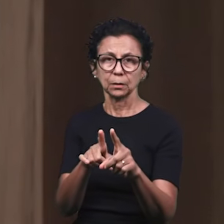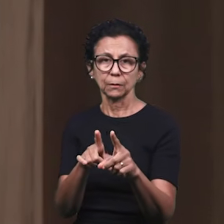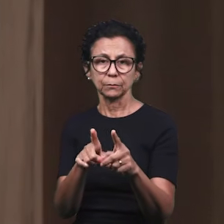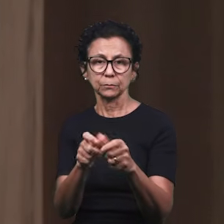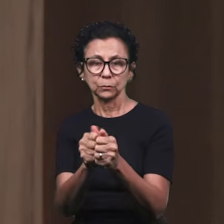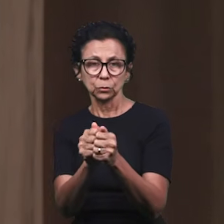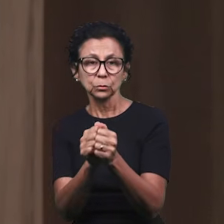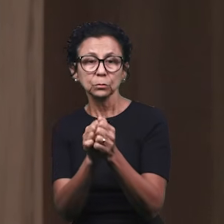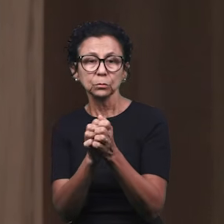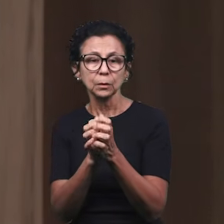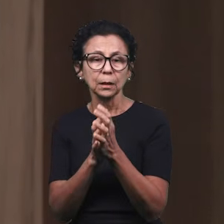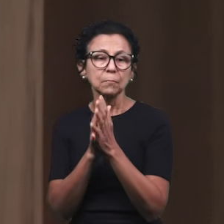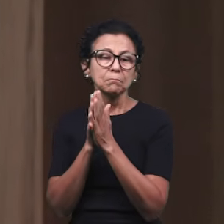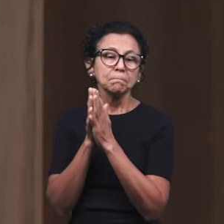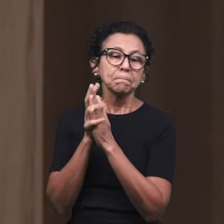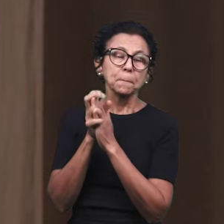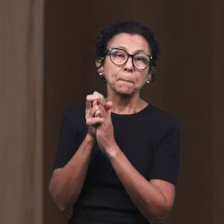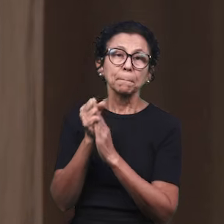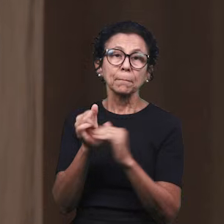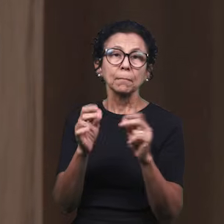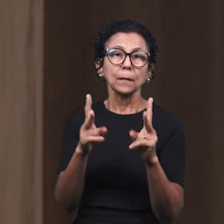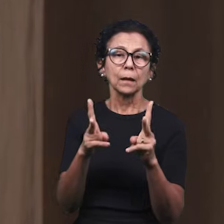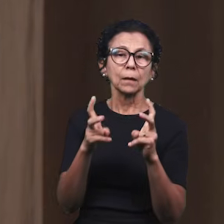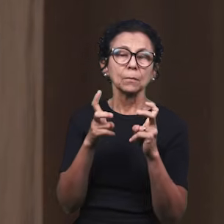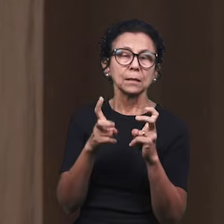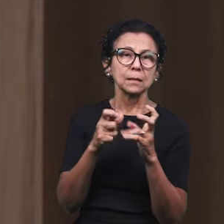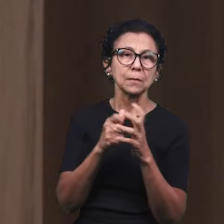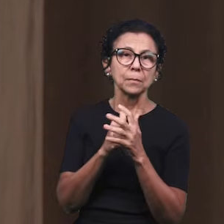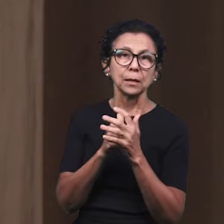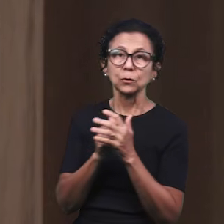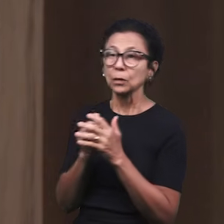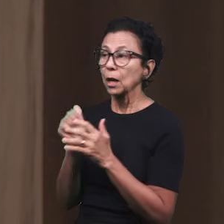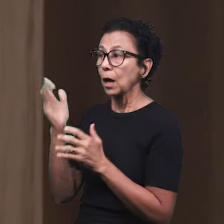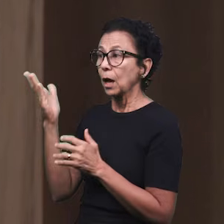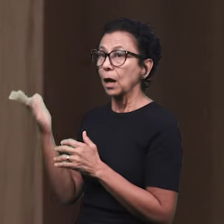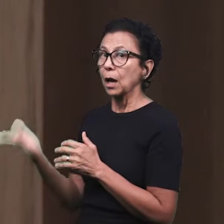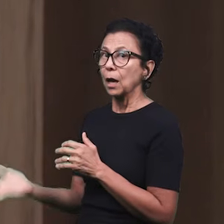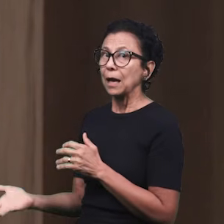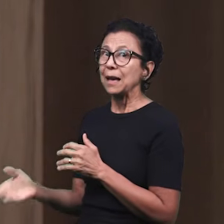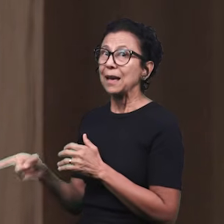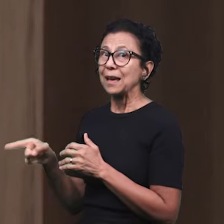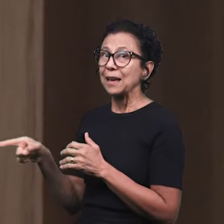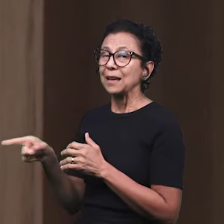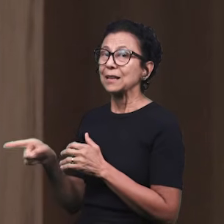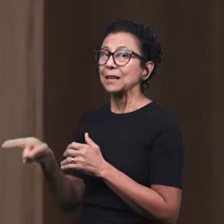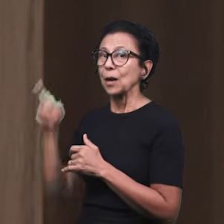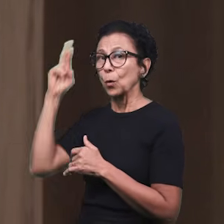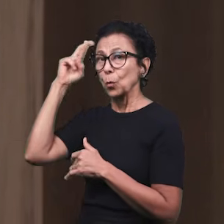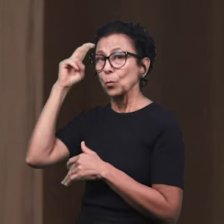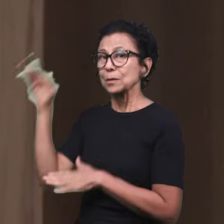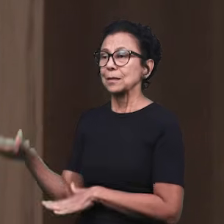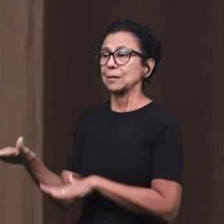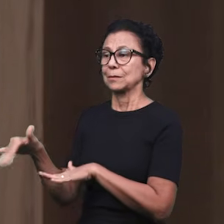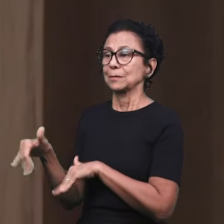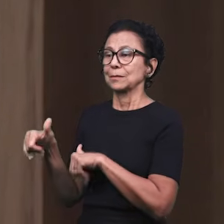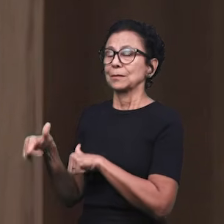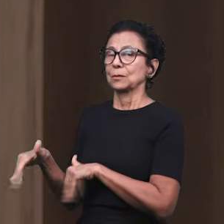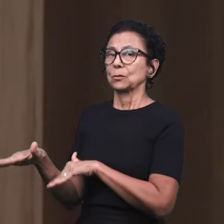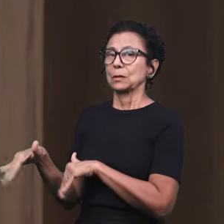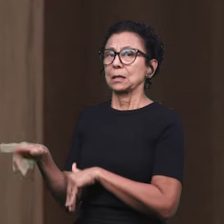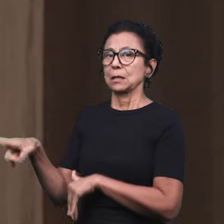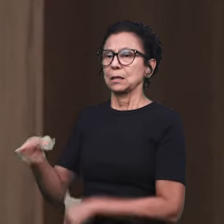Exércitos, né? Daquele que tinha uma autoridade e um poder muito além do que eles podiam